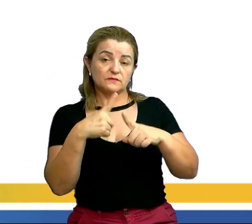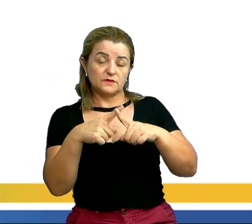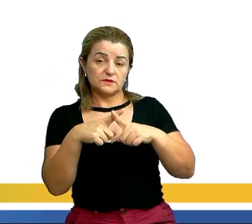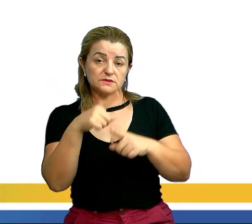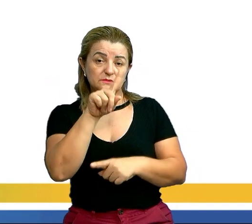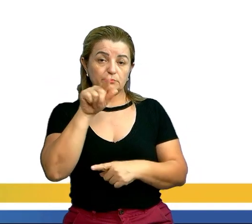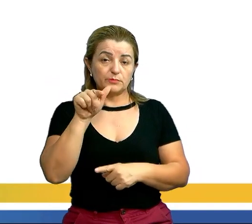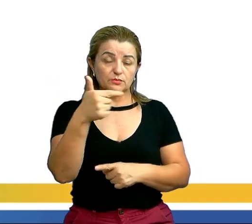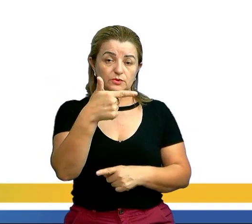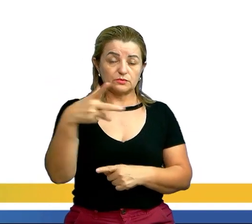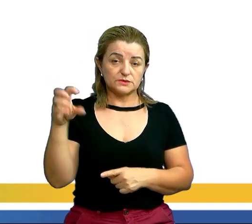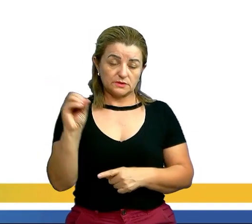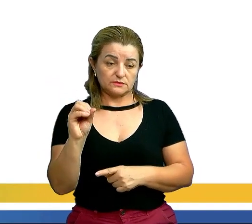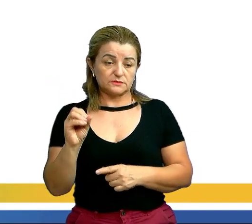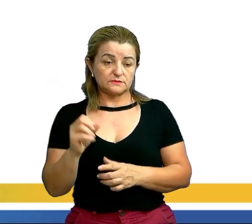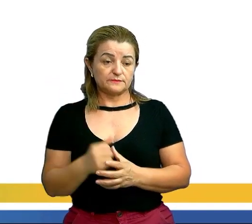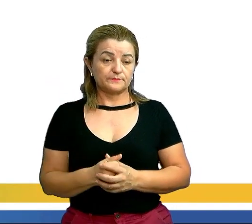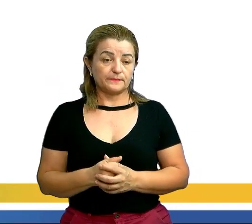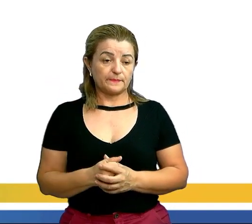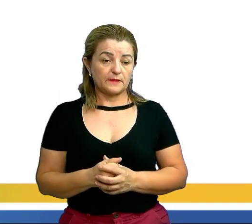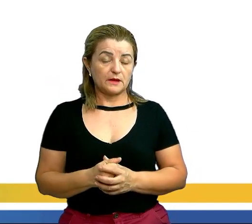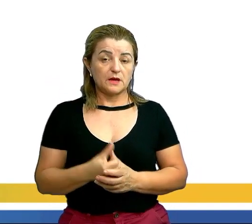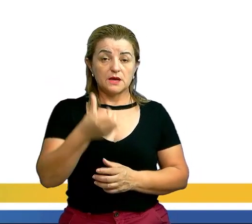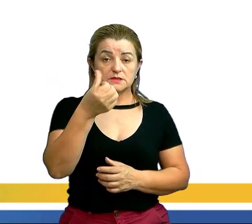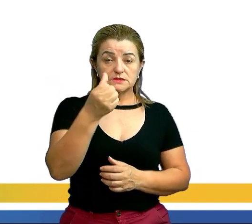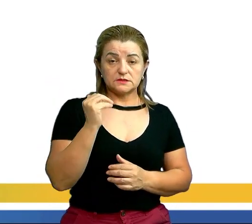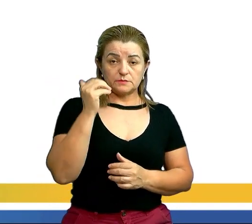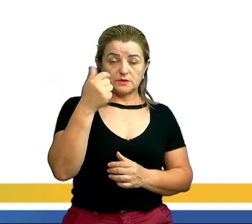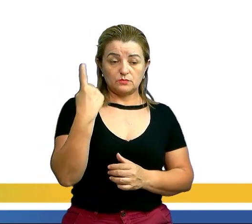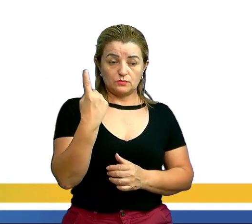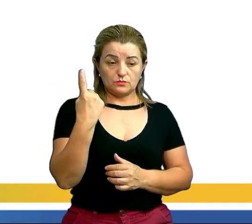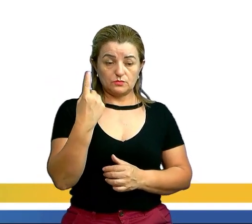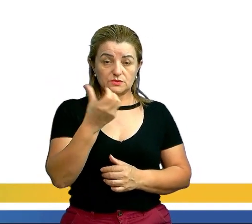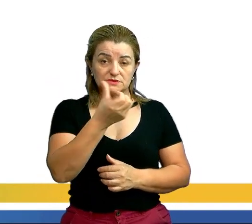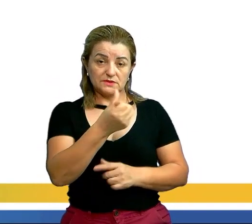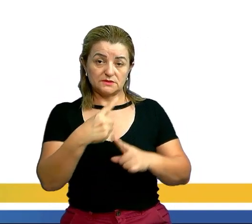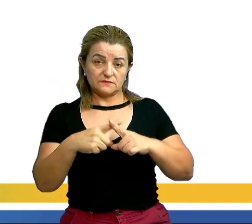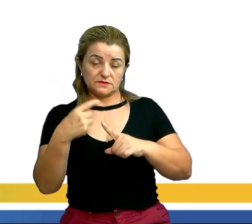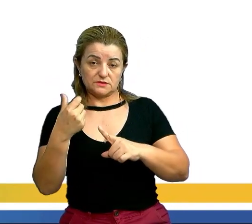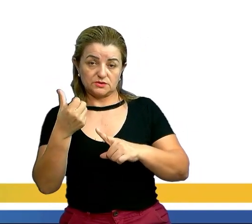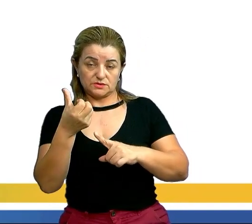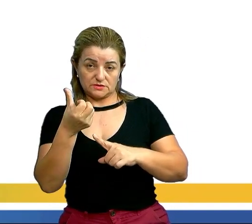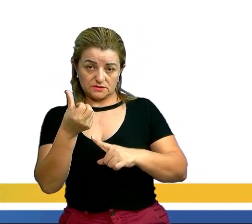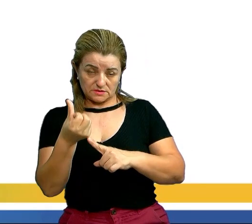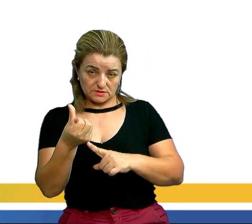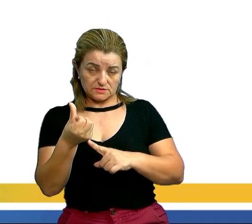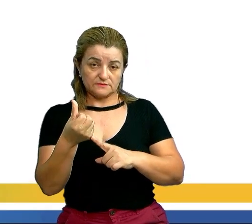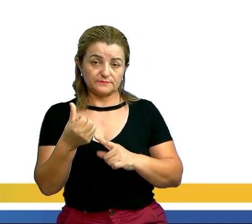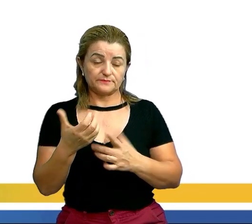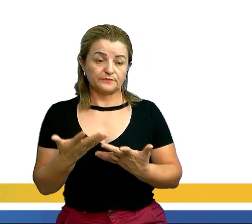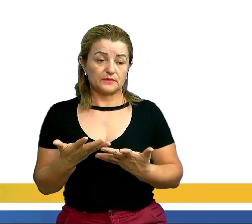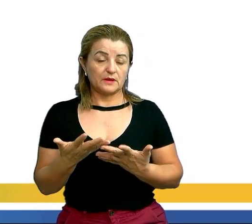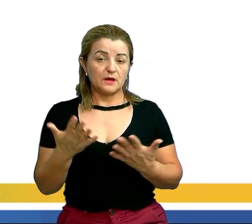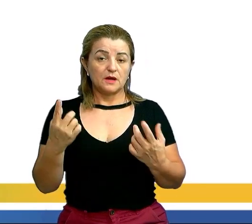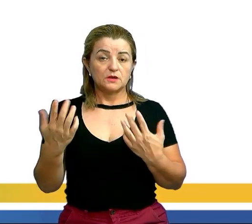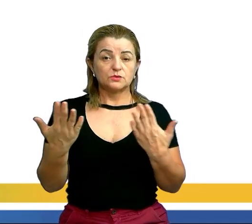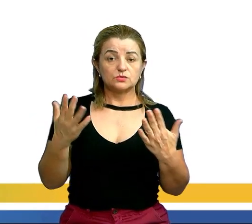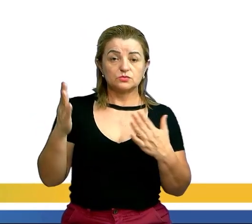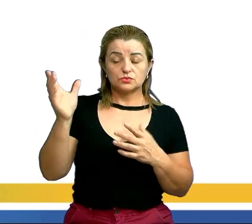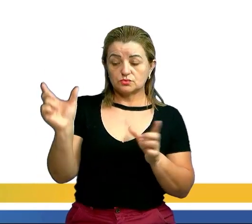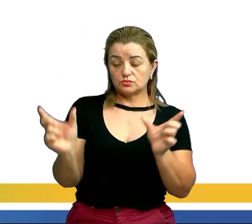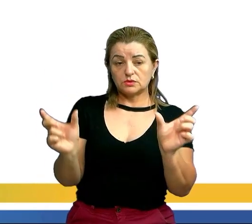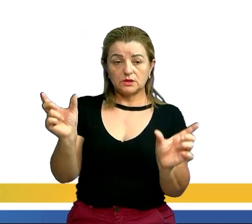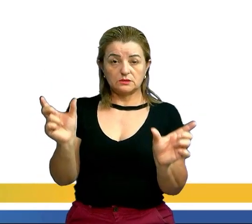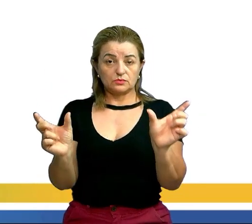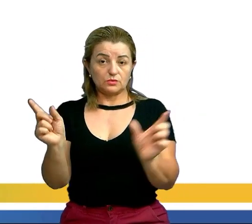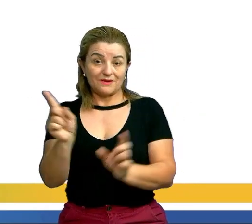dividido por 6, tá? 6 para 1 é 6. 6 vezes X é 6X. O 6 que é igual em ambos os lados cancela.